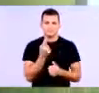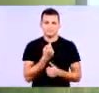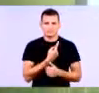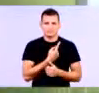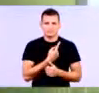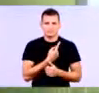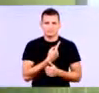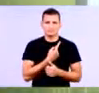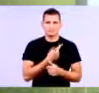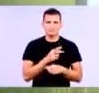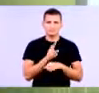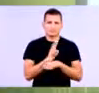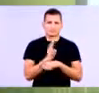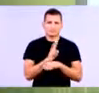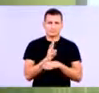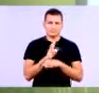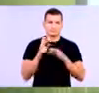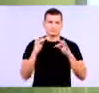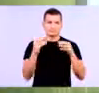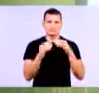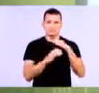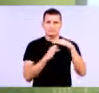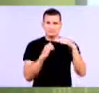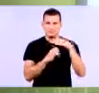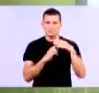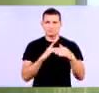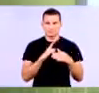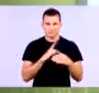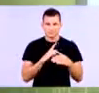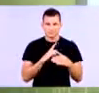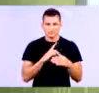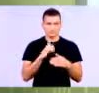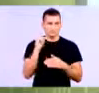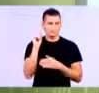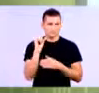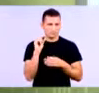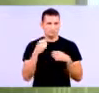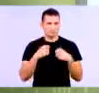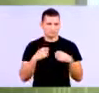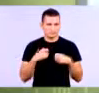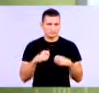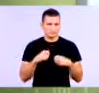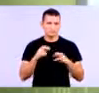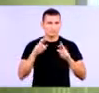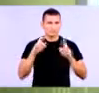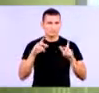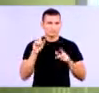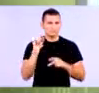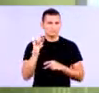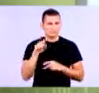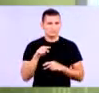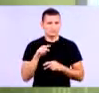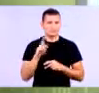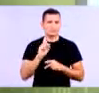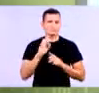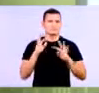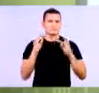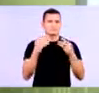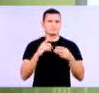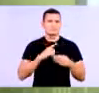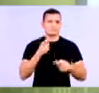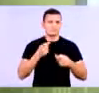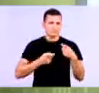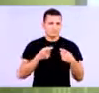que segurança todas as empresas têm, nem que seja o mínimo necessário. A diferença é que nem todas têm uma política